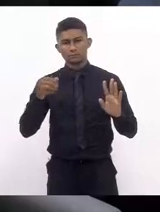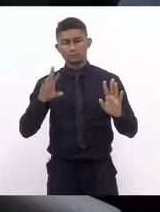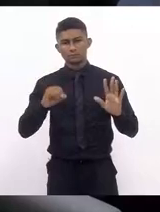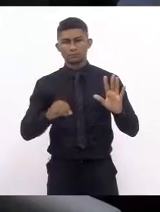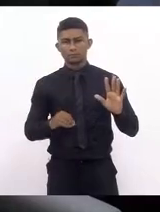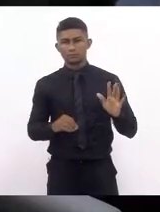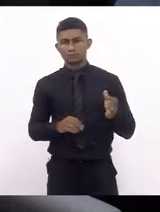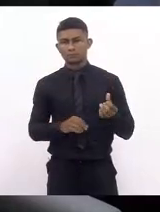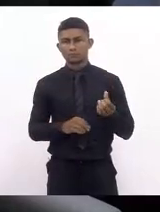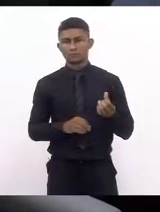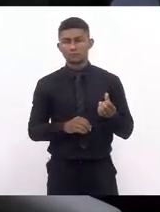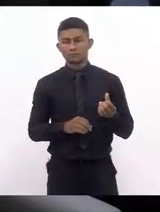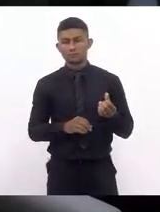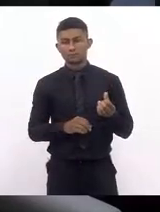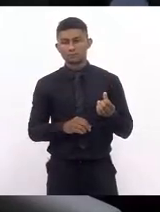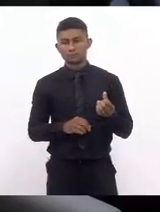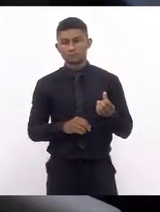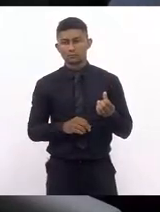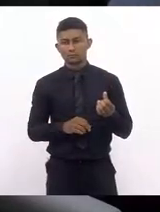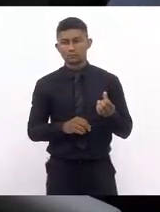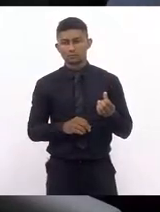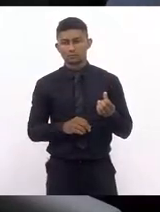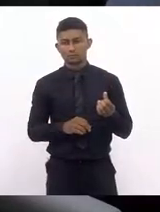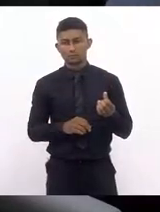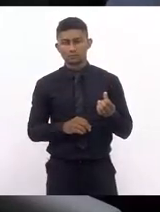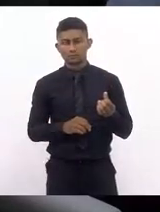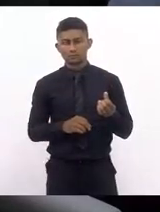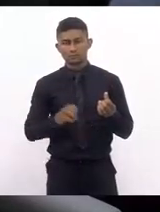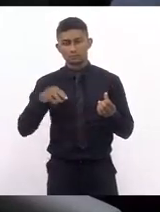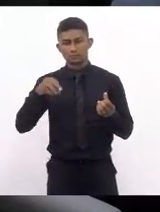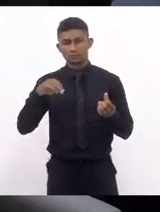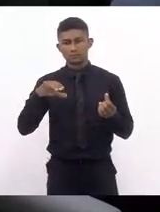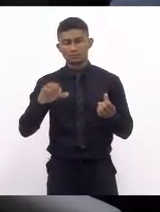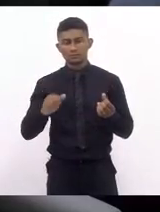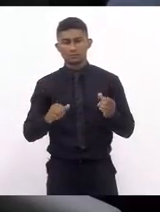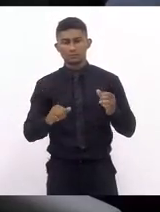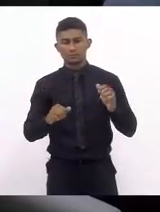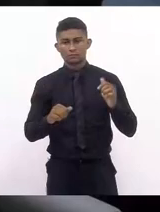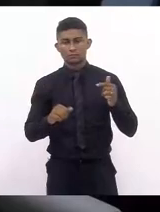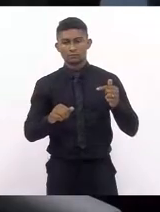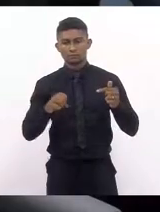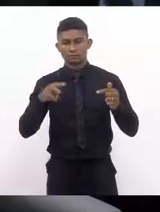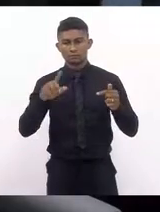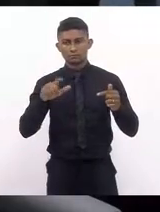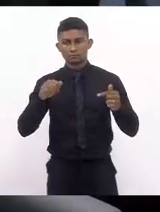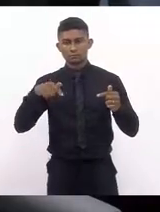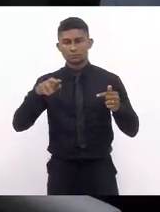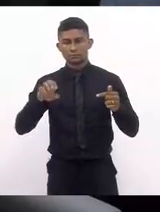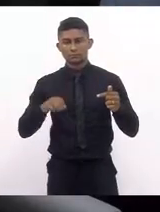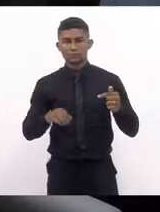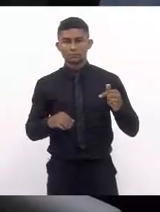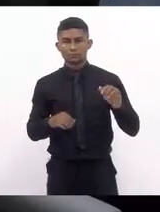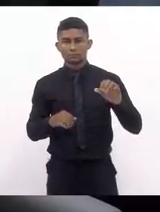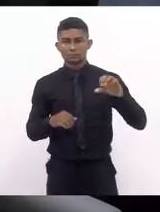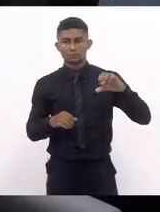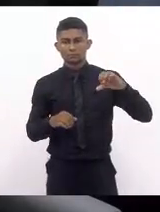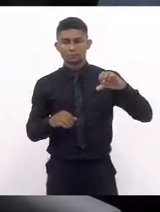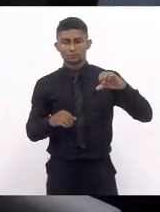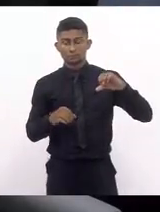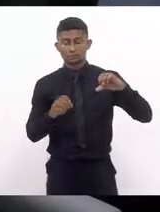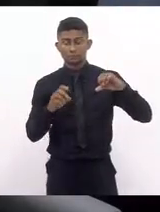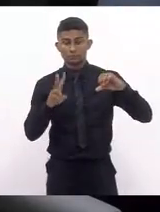Miller on a Mônica Valdete Samuel da lateral do